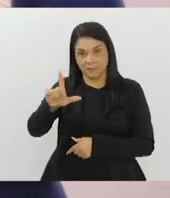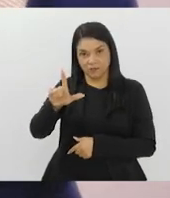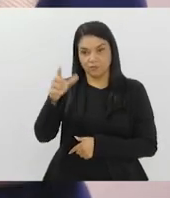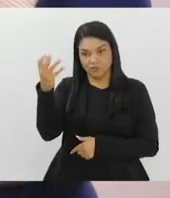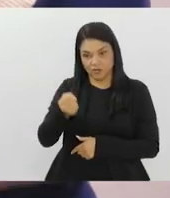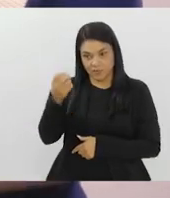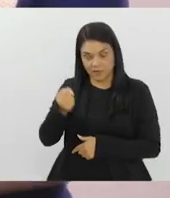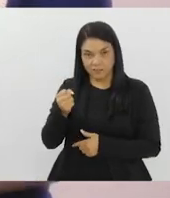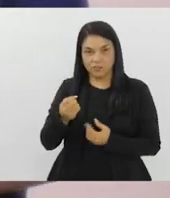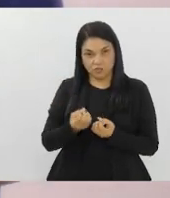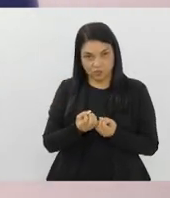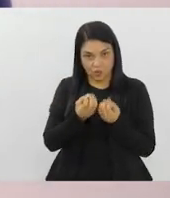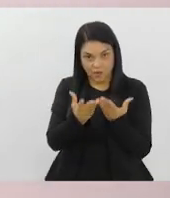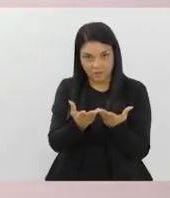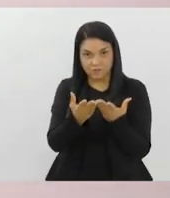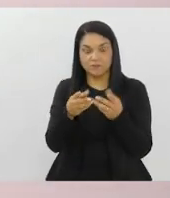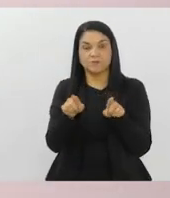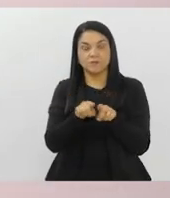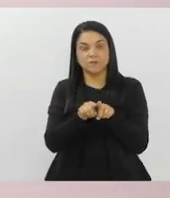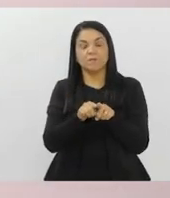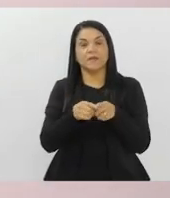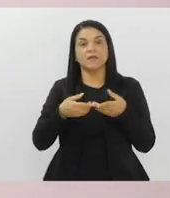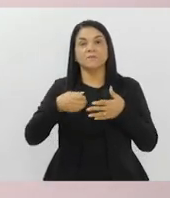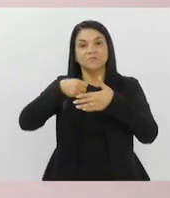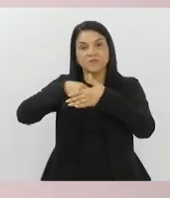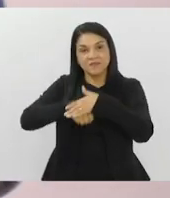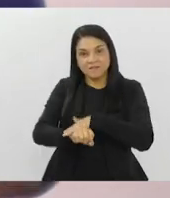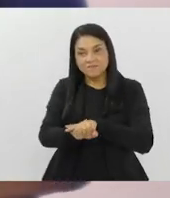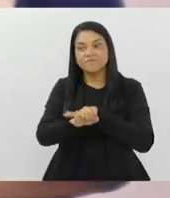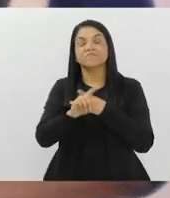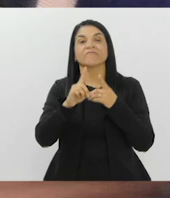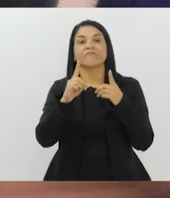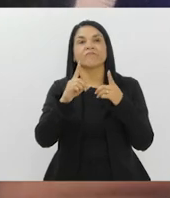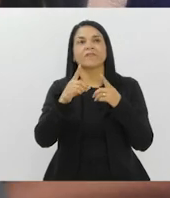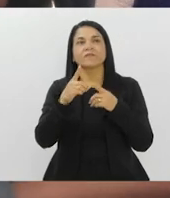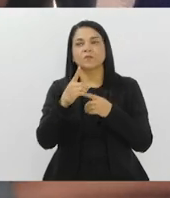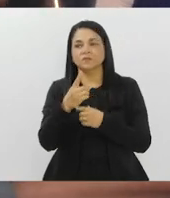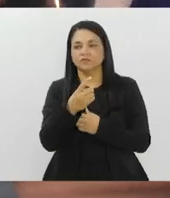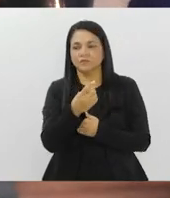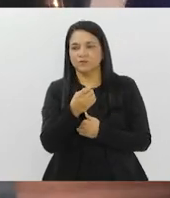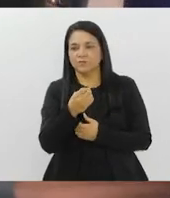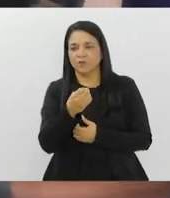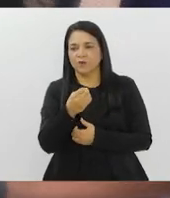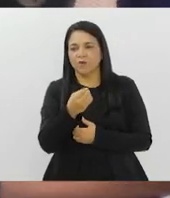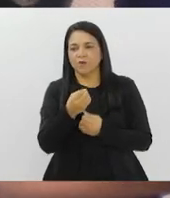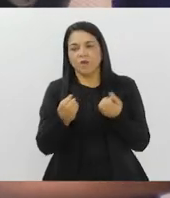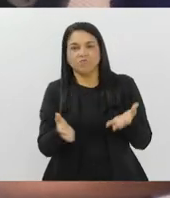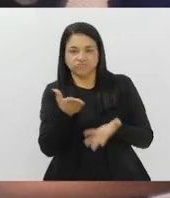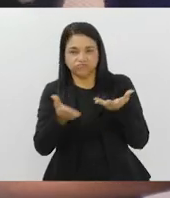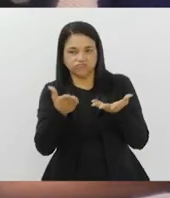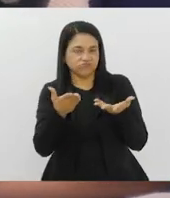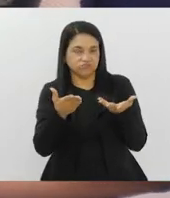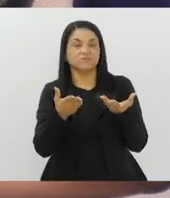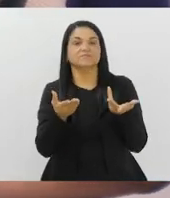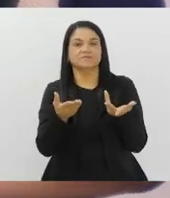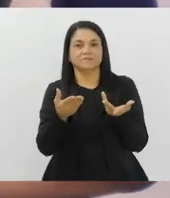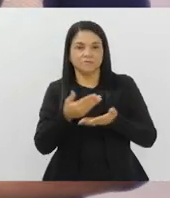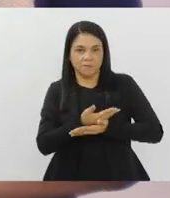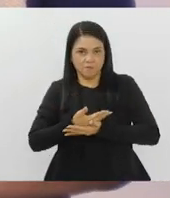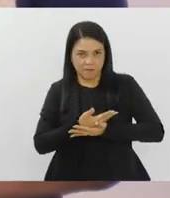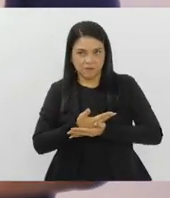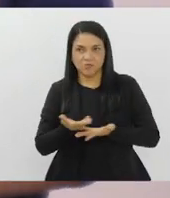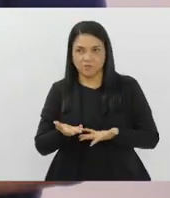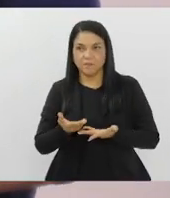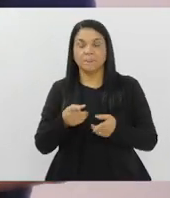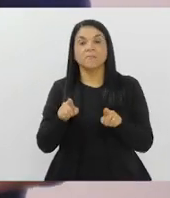mais de 94 mil recém-nascidos assistidos. E quando a gente fala, mas para onde que vai esse leite mesmo? Vai para os prematuros.